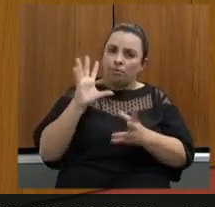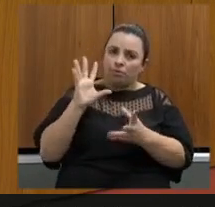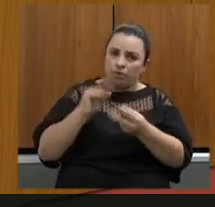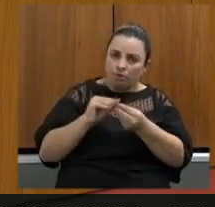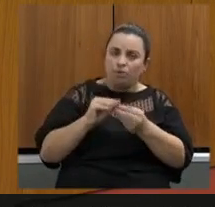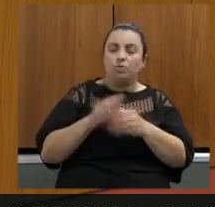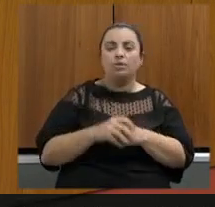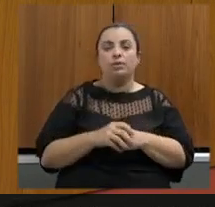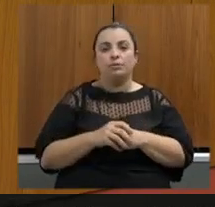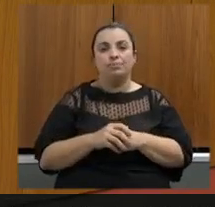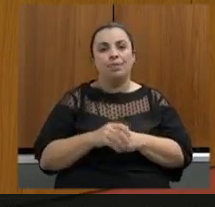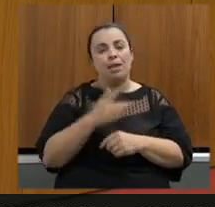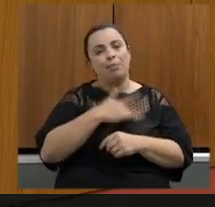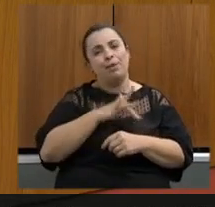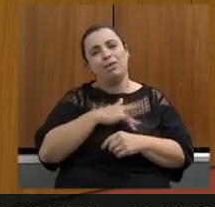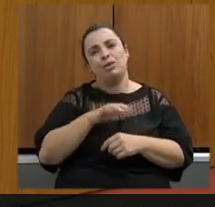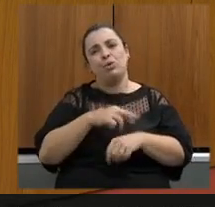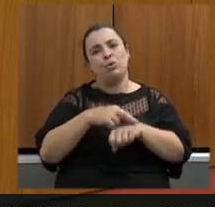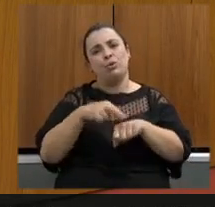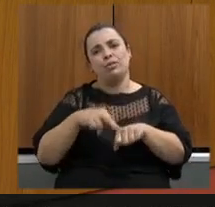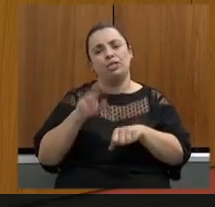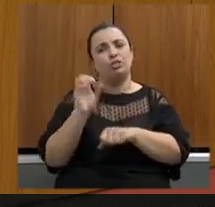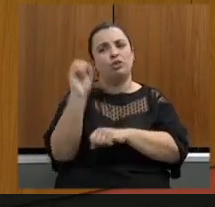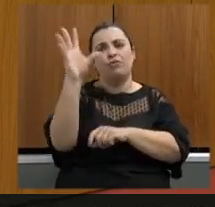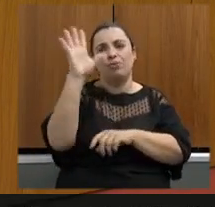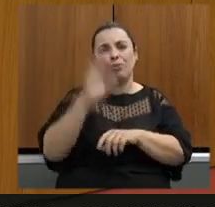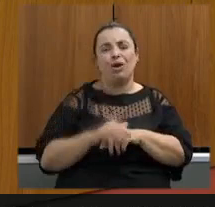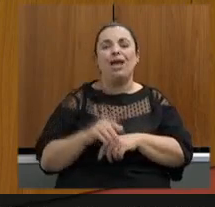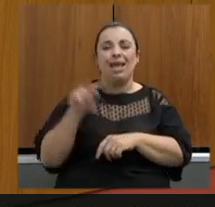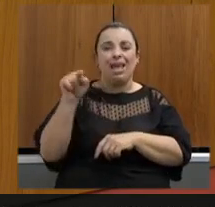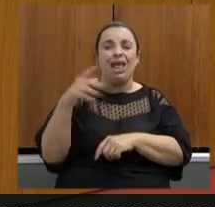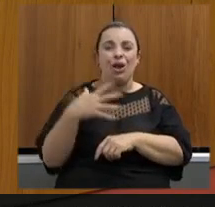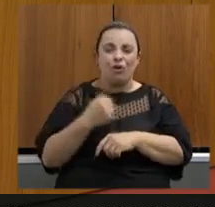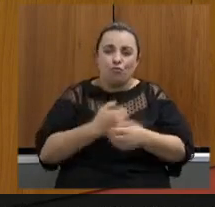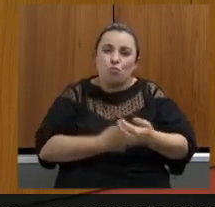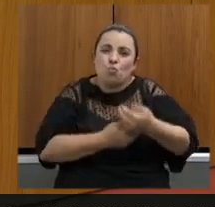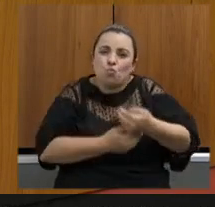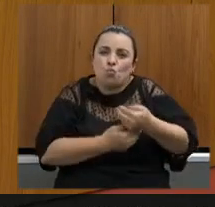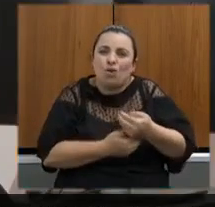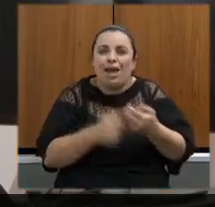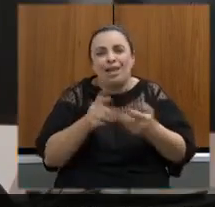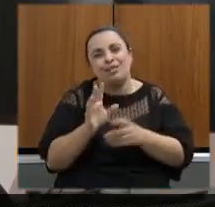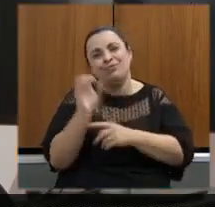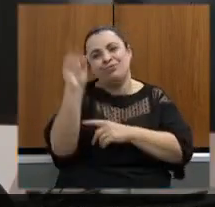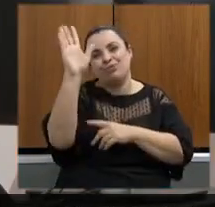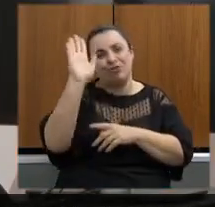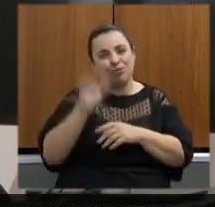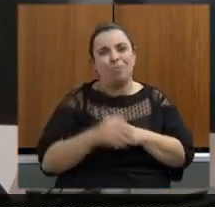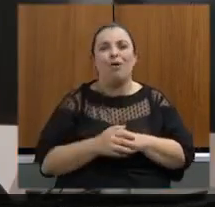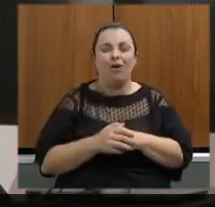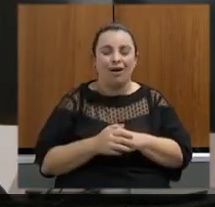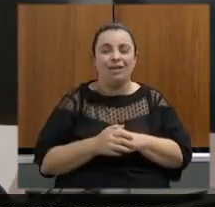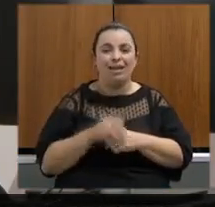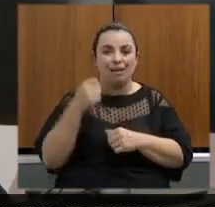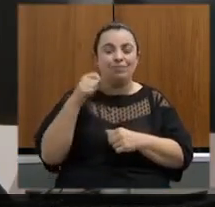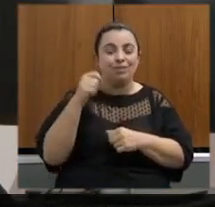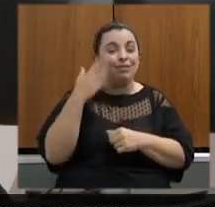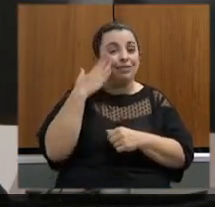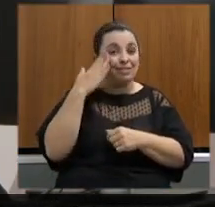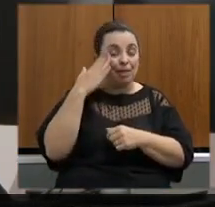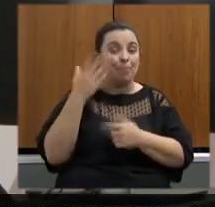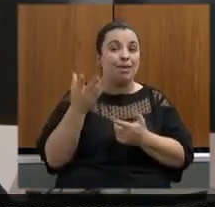para pena que o Rodrigo já foi embora né ele agora tá com menino novo ele tá foi embora para não ouvir que tem que aquilo que